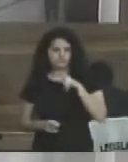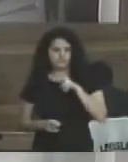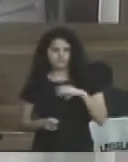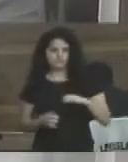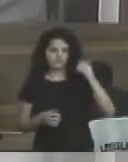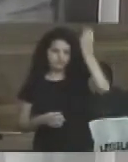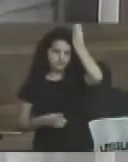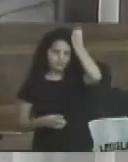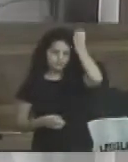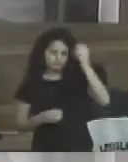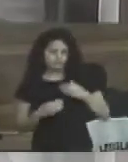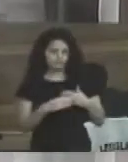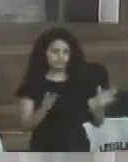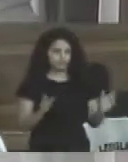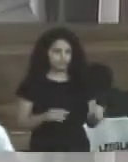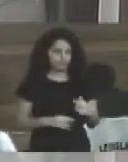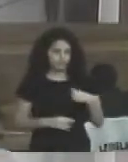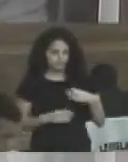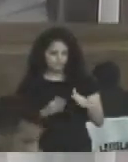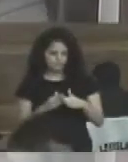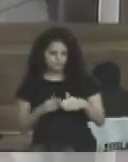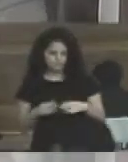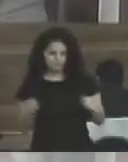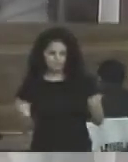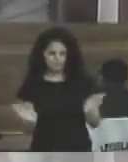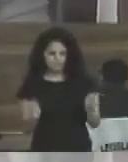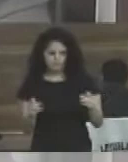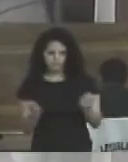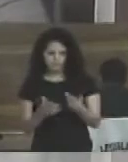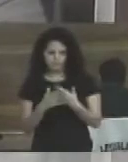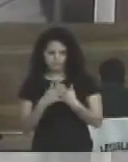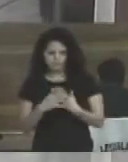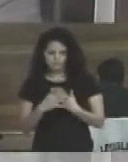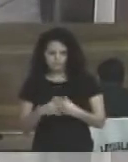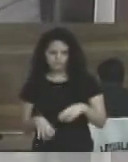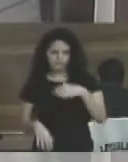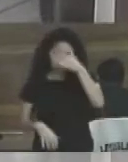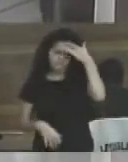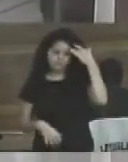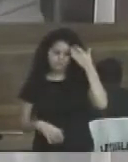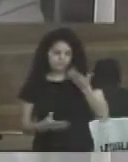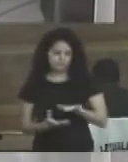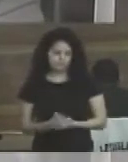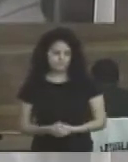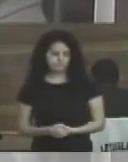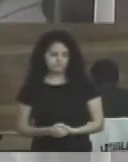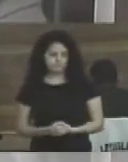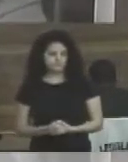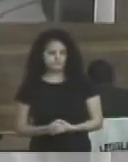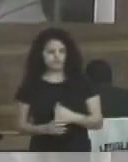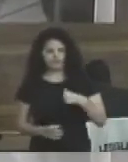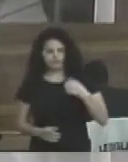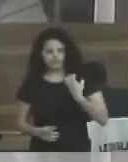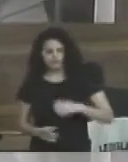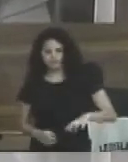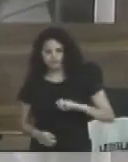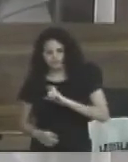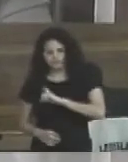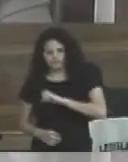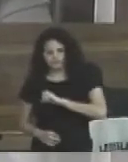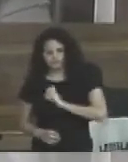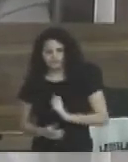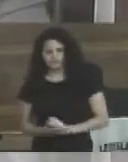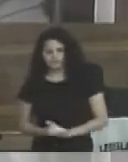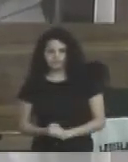gosta de cavaleiro. Eu não gosto nem desgosto, eu só não gosto é a maldade. É a maldade